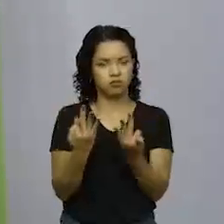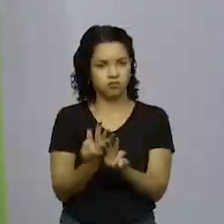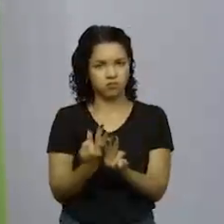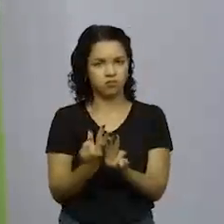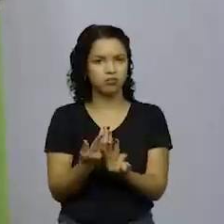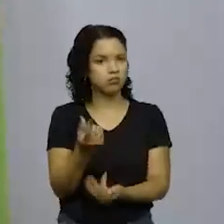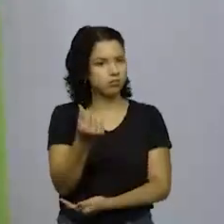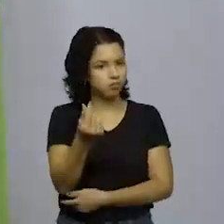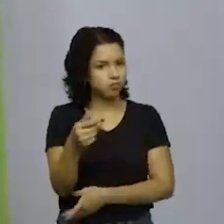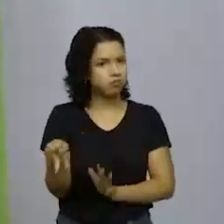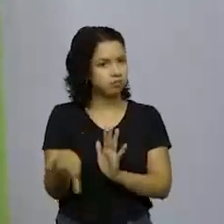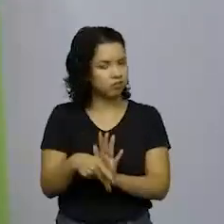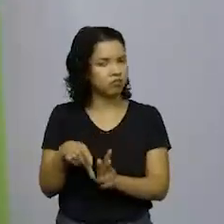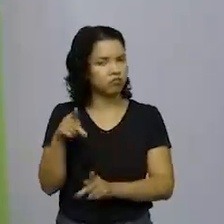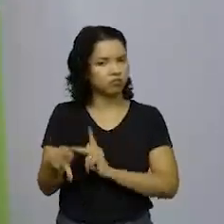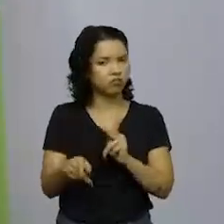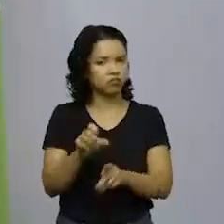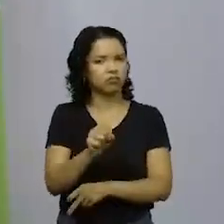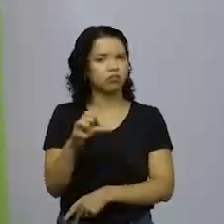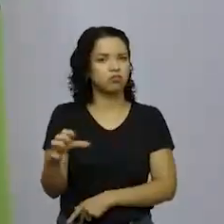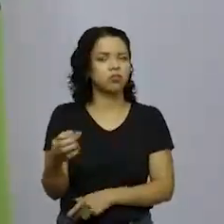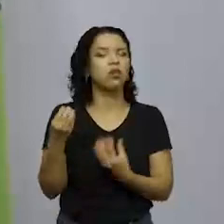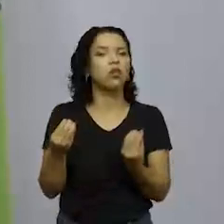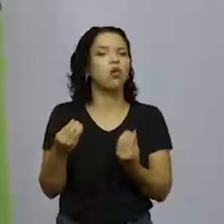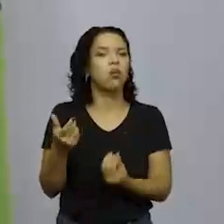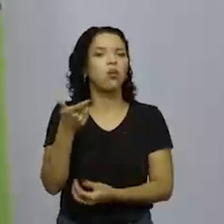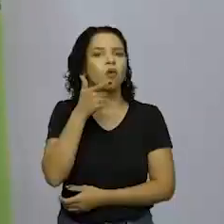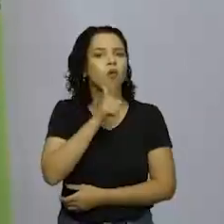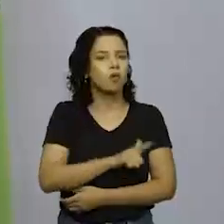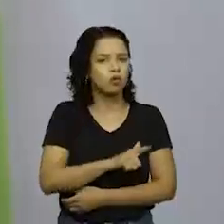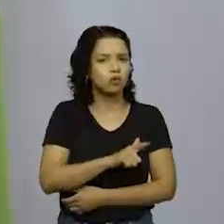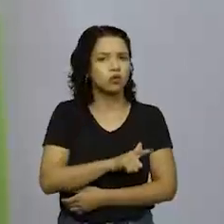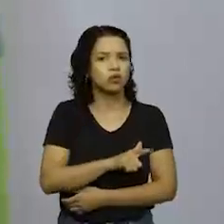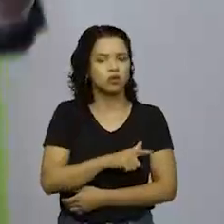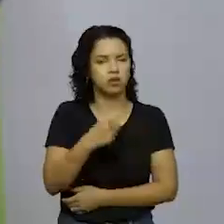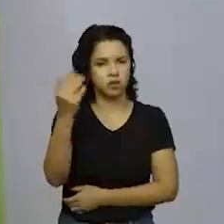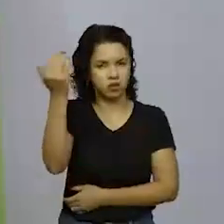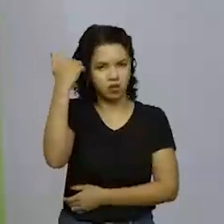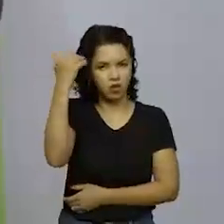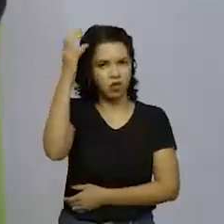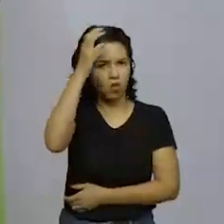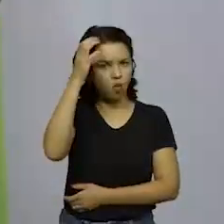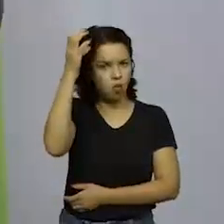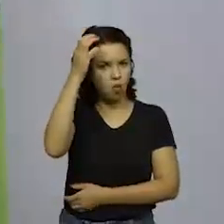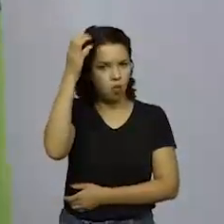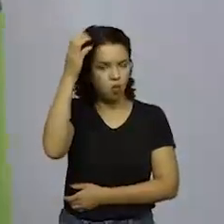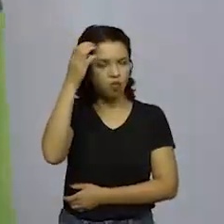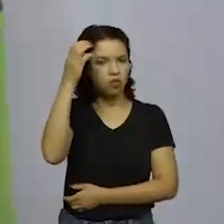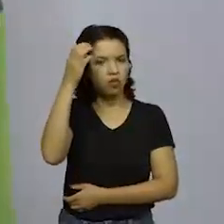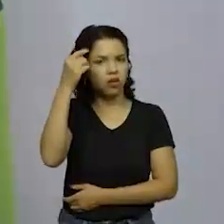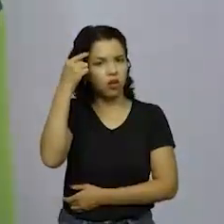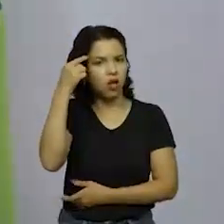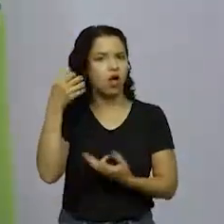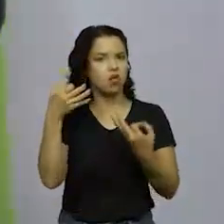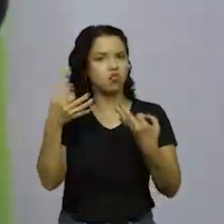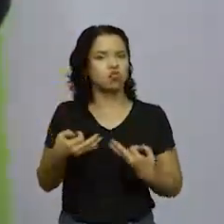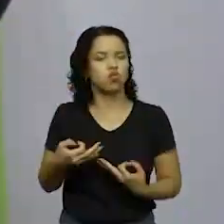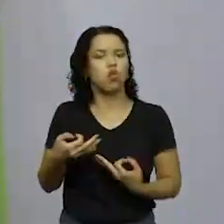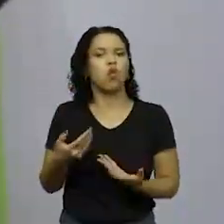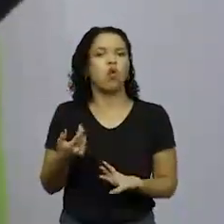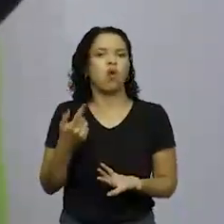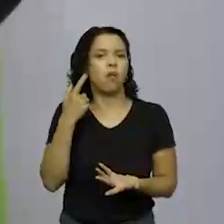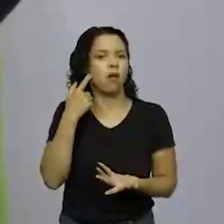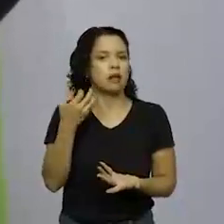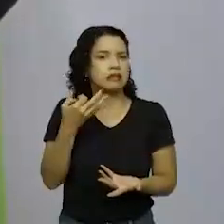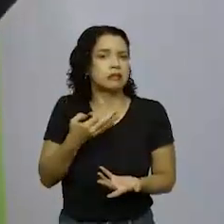catarinense, como é que alguém consegue criar dentro da sua própria consciência uma auto-justificação a ponto de não ver